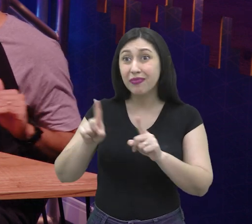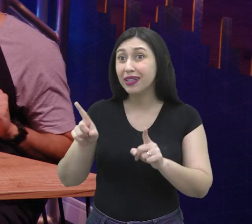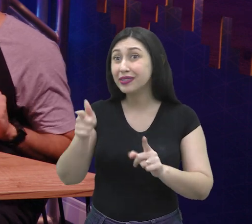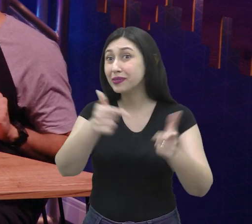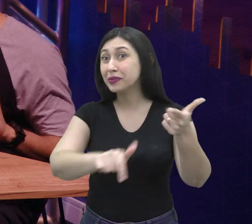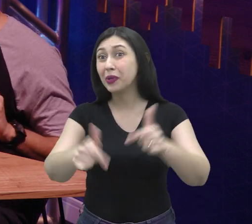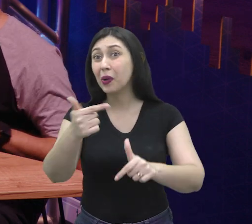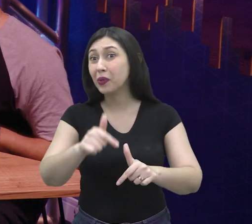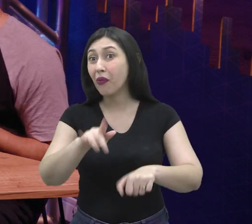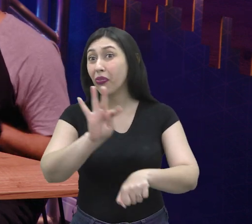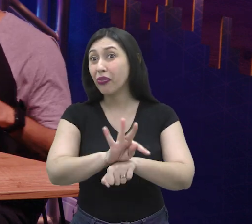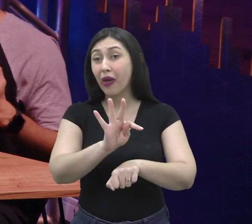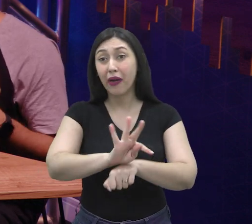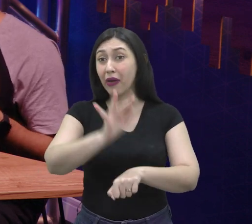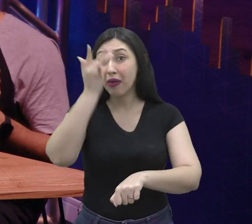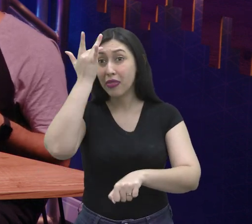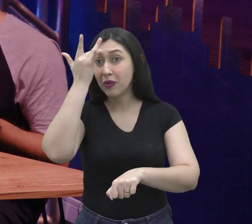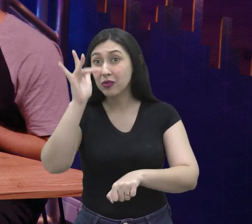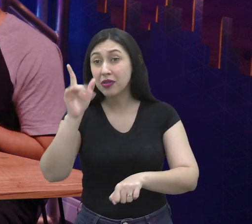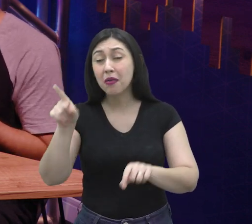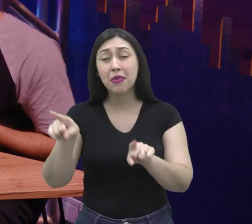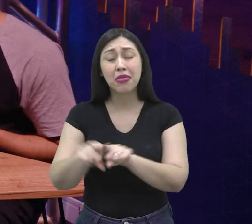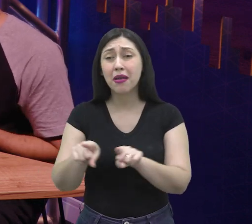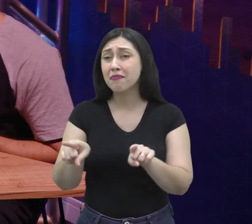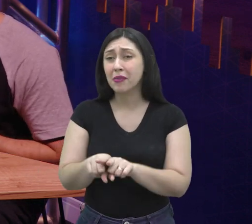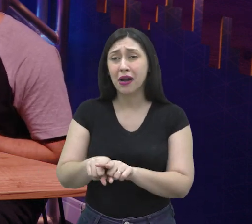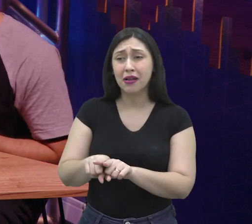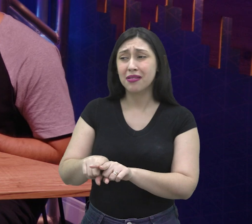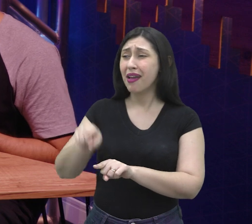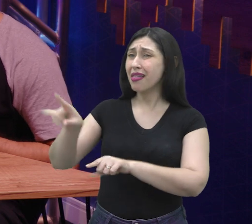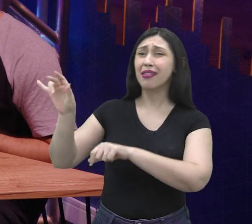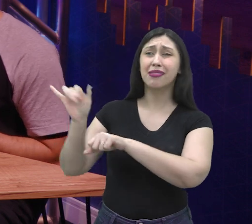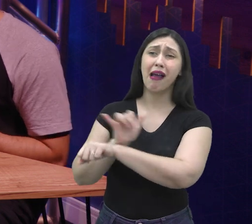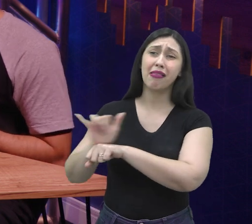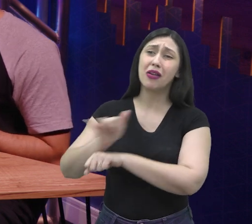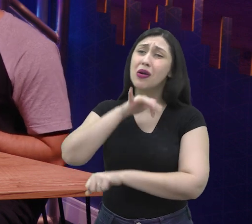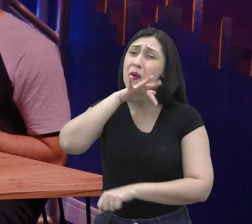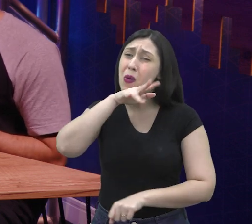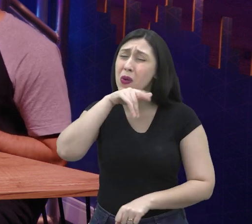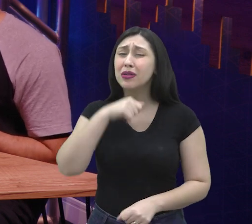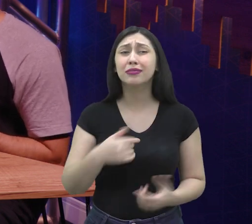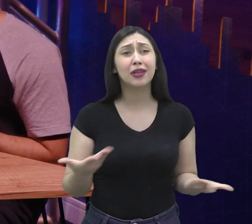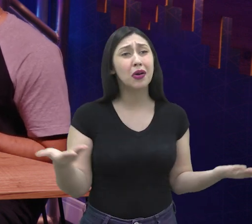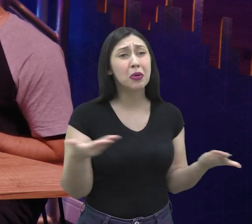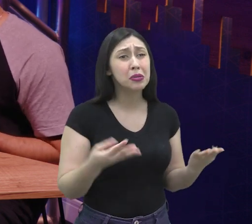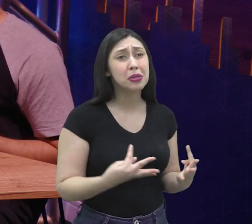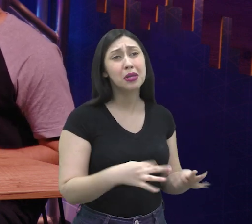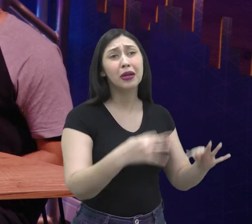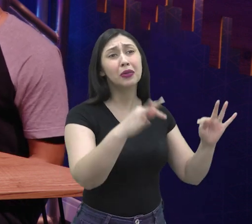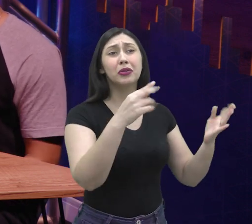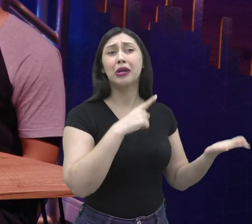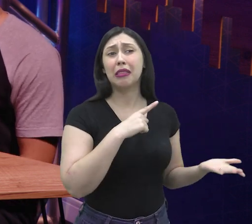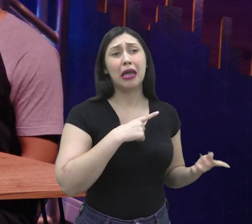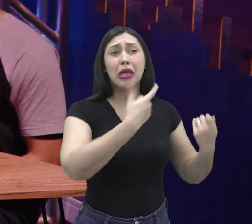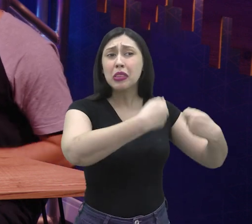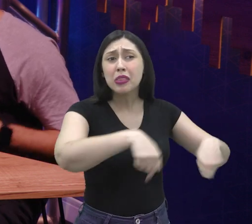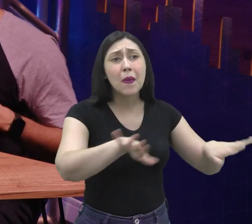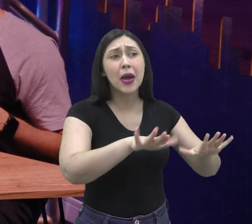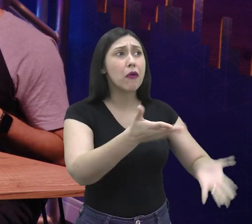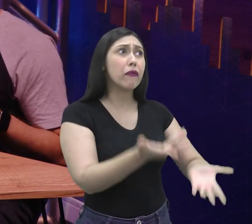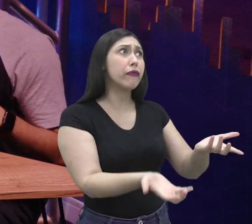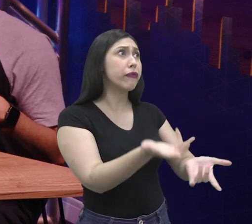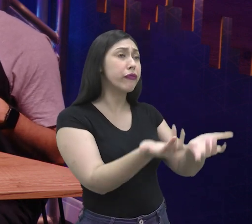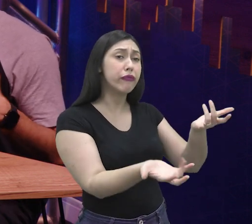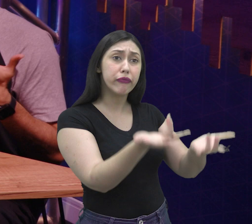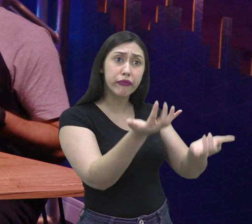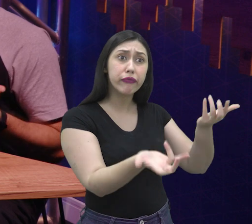técnica nenhuma. E nem é algo indicado, assim, né? Hoje já existe tanta tecnologia, né, Samuel? Não é mais